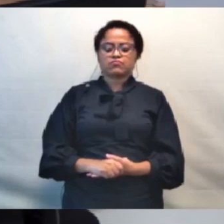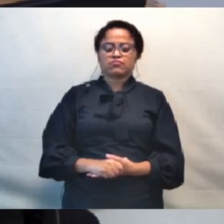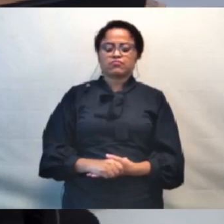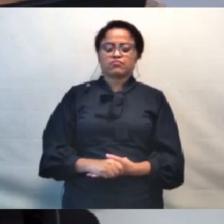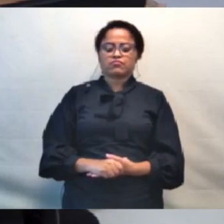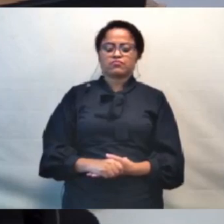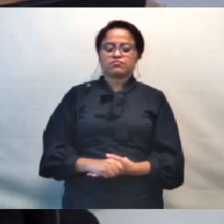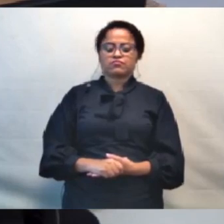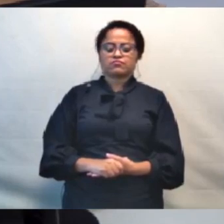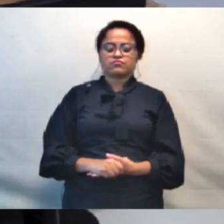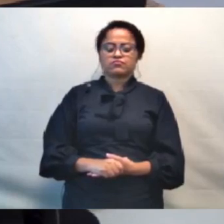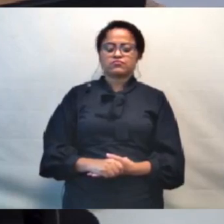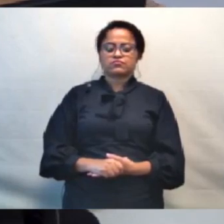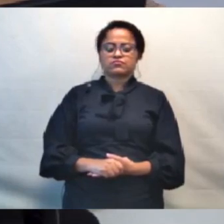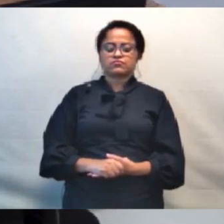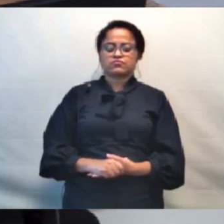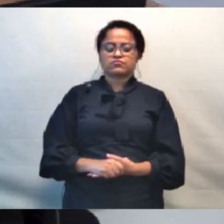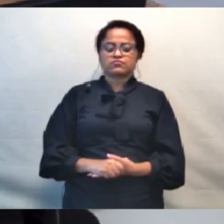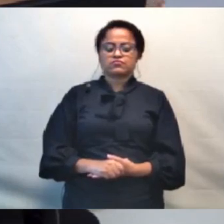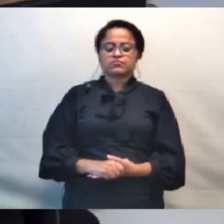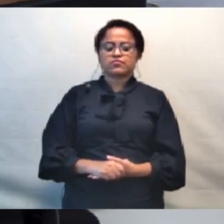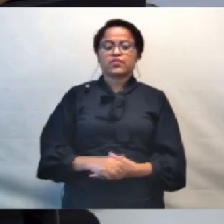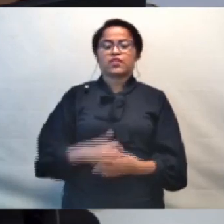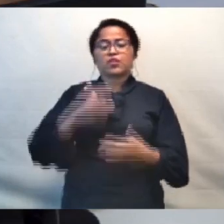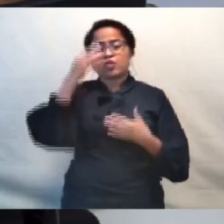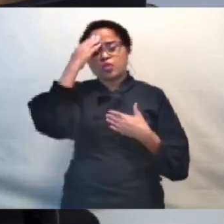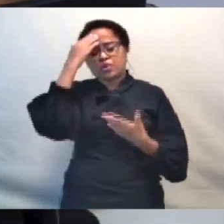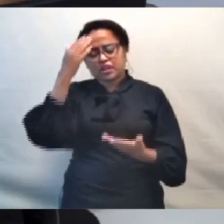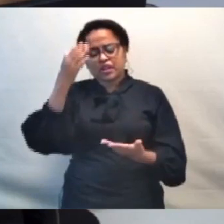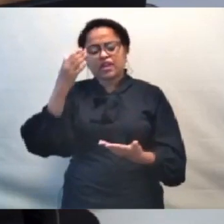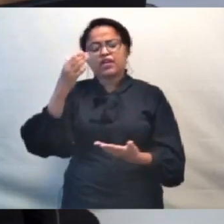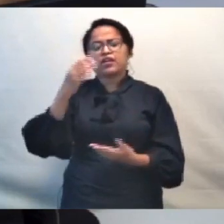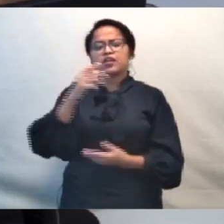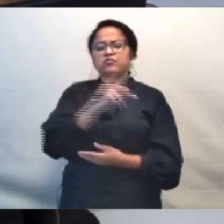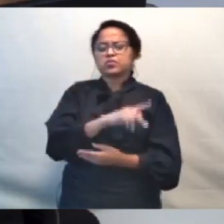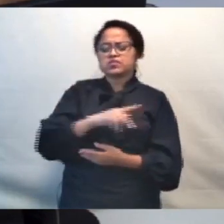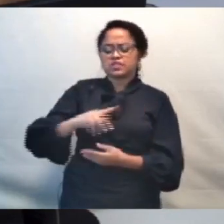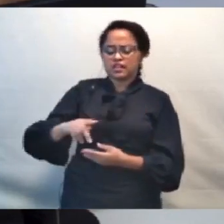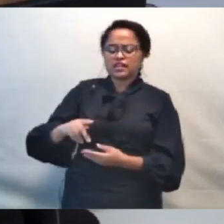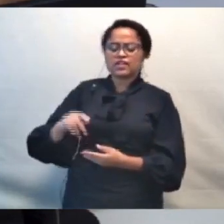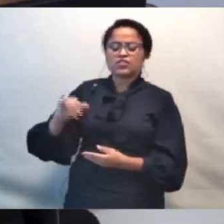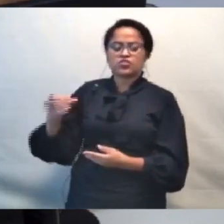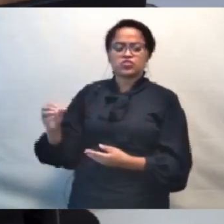Obrigado, presidente Zé Ferreira. Boa tarde a todos, convidados, participantes aqui da reunião,